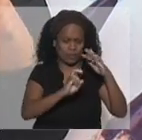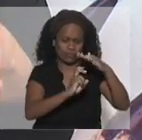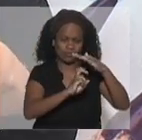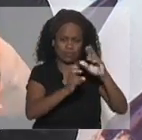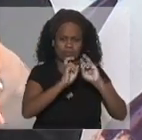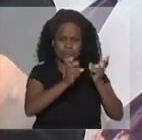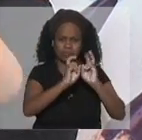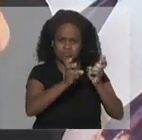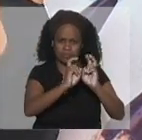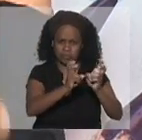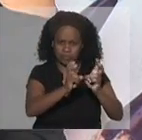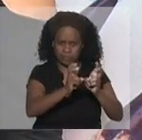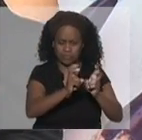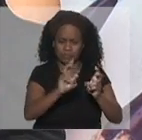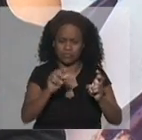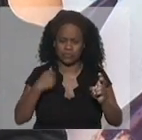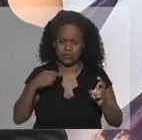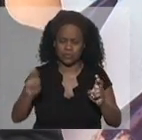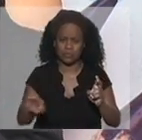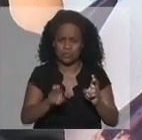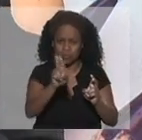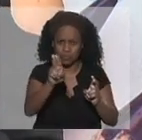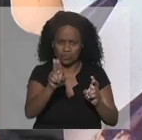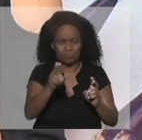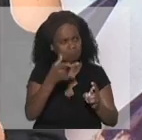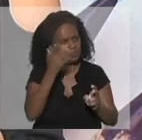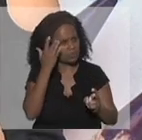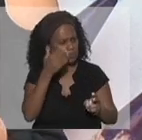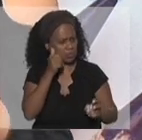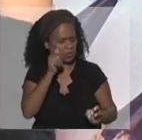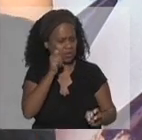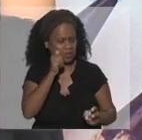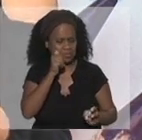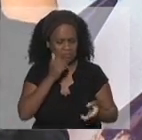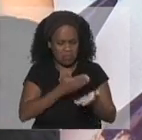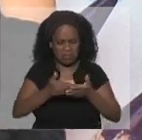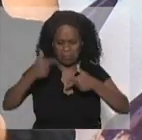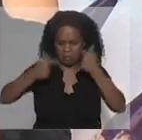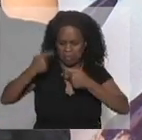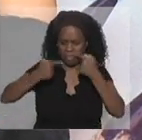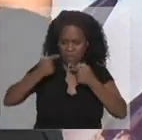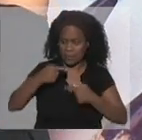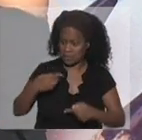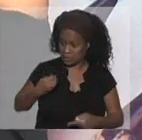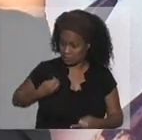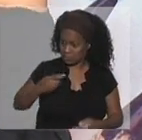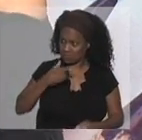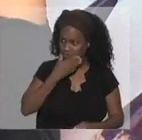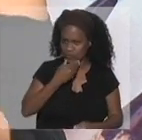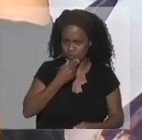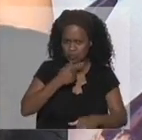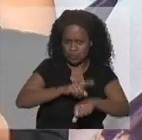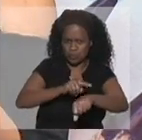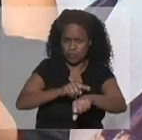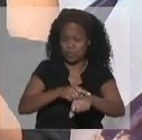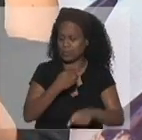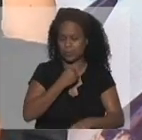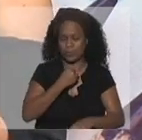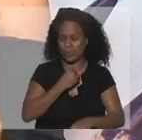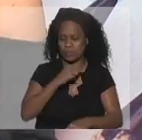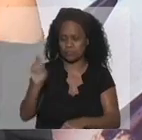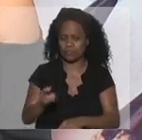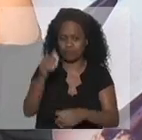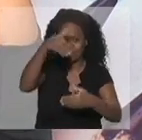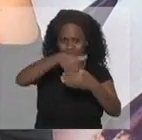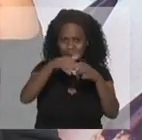do carro de mulheres. Eu pego muito metrô e eu vejo assim que, às vezes, algumas mulheres começam a reclamar da presença de um homem naqueles horários que o